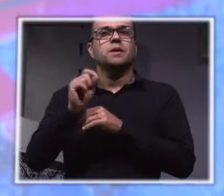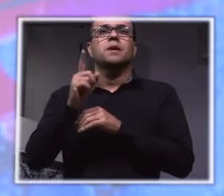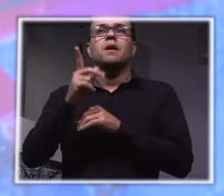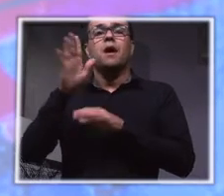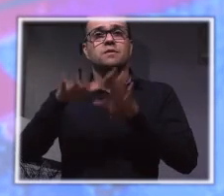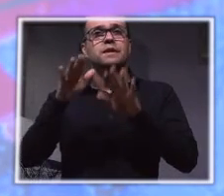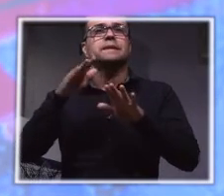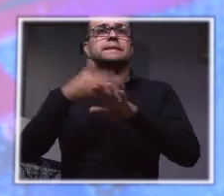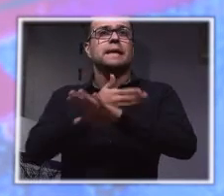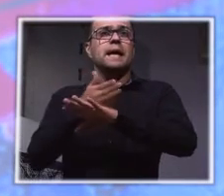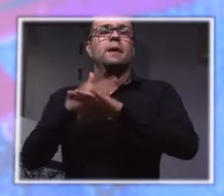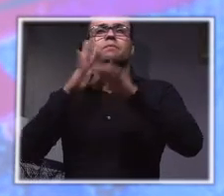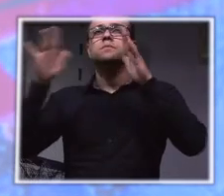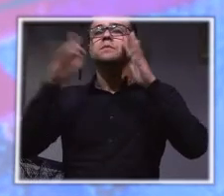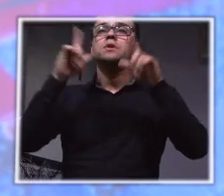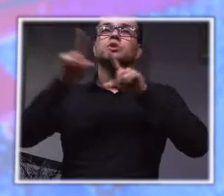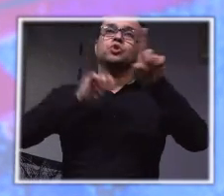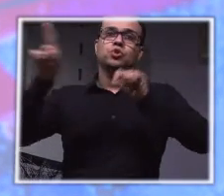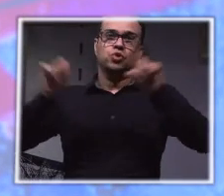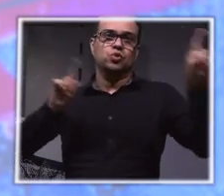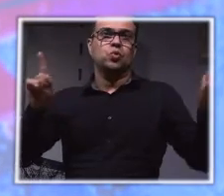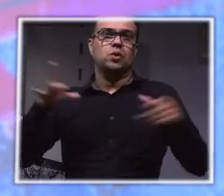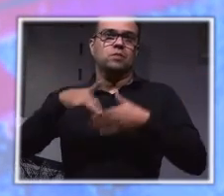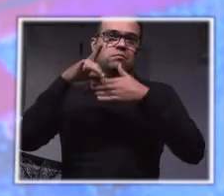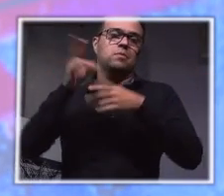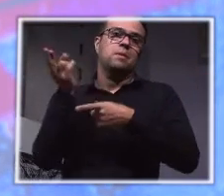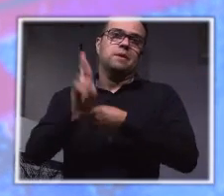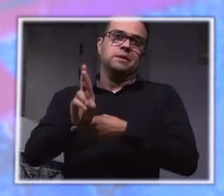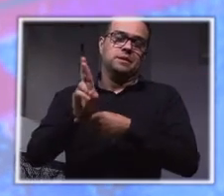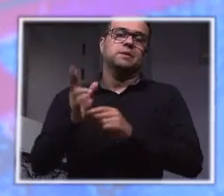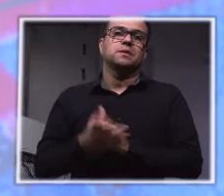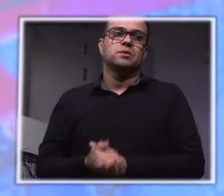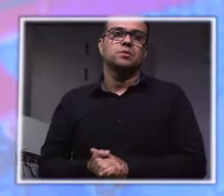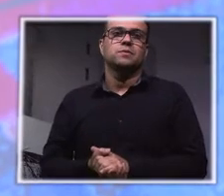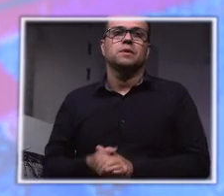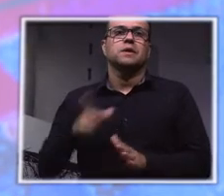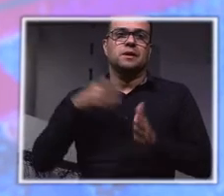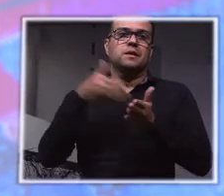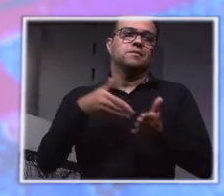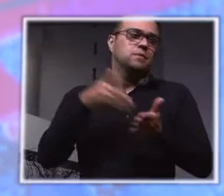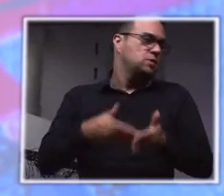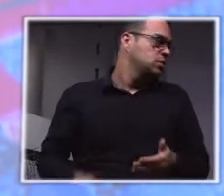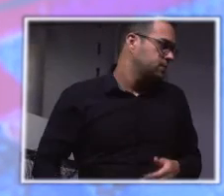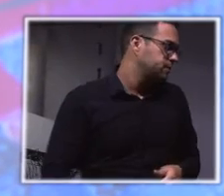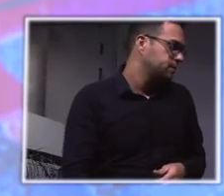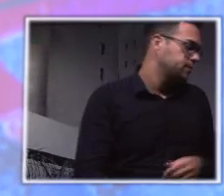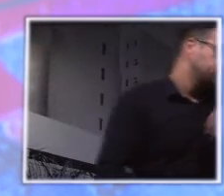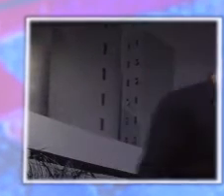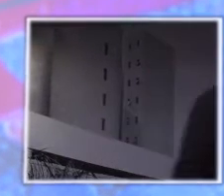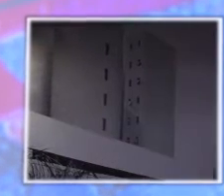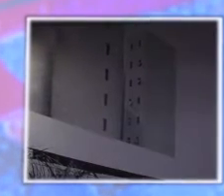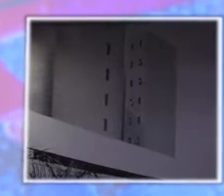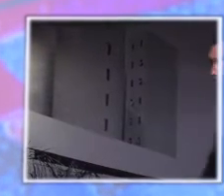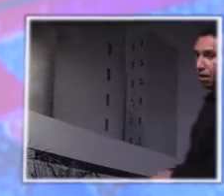tempos em tempos a escolher os nossos representantes, vem demonstrando limitações. Isso porque ela